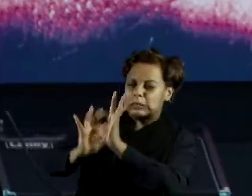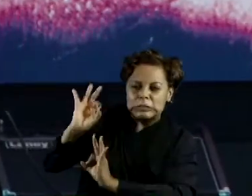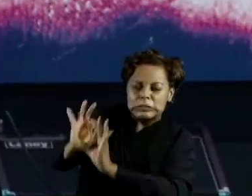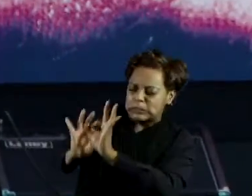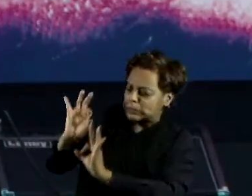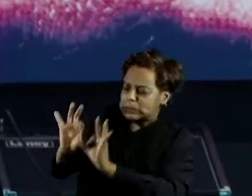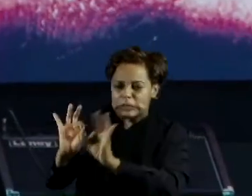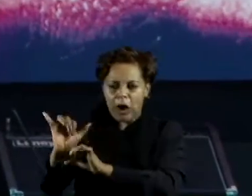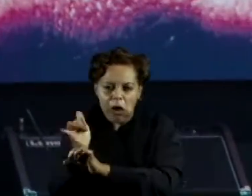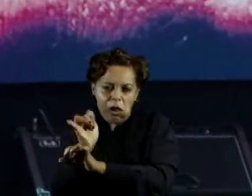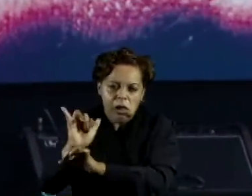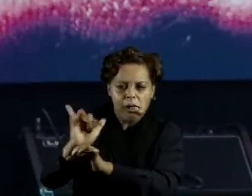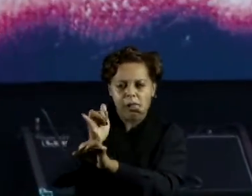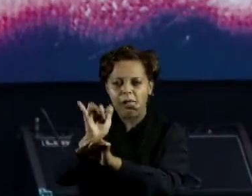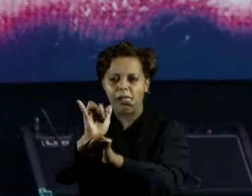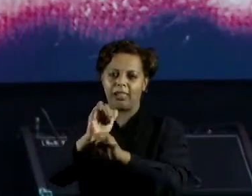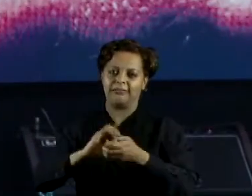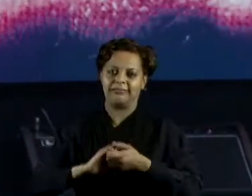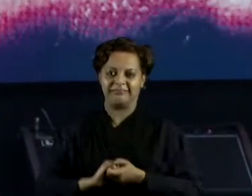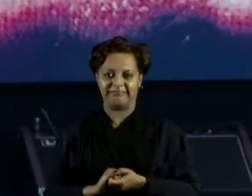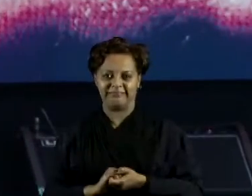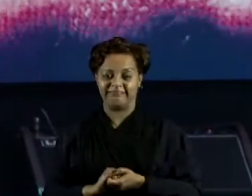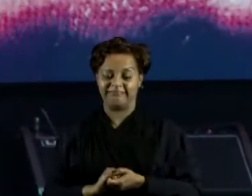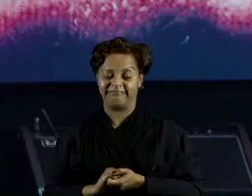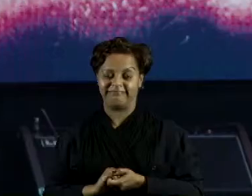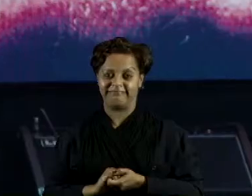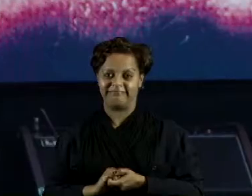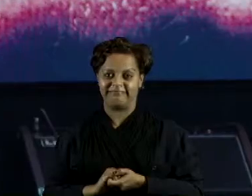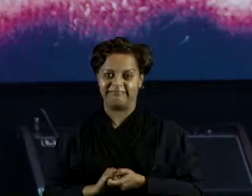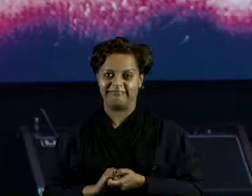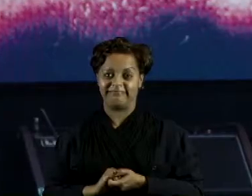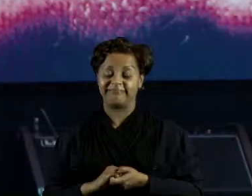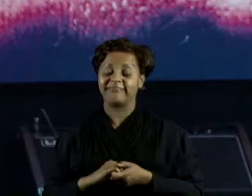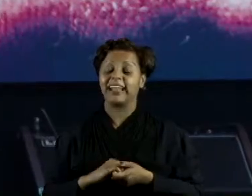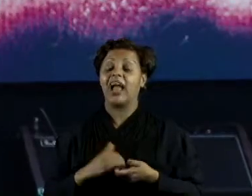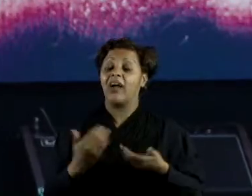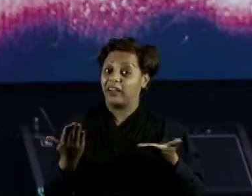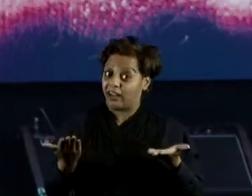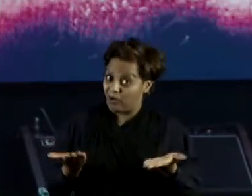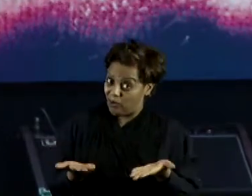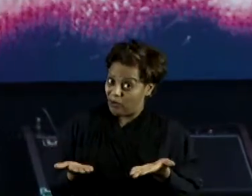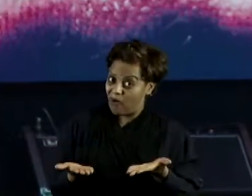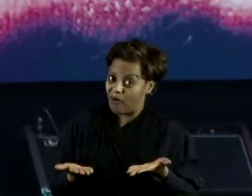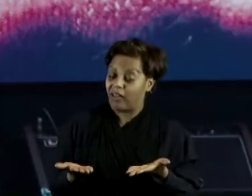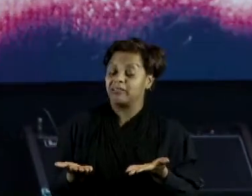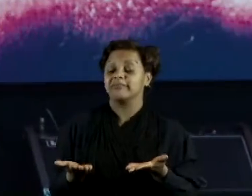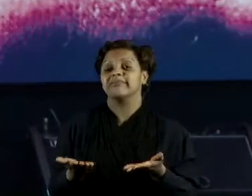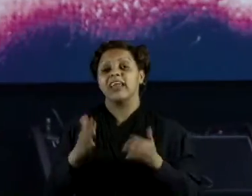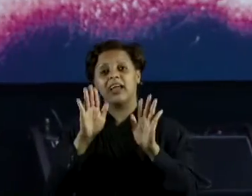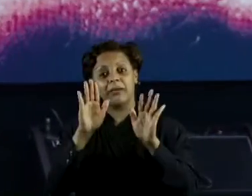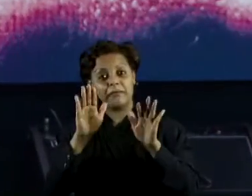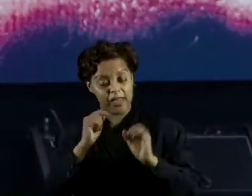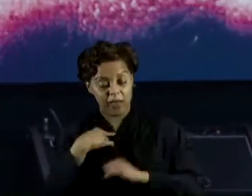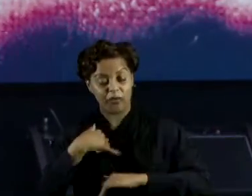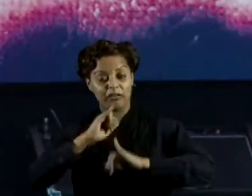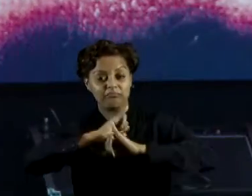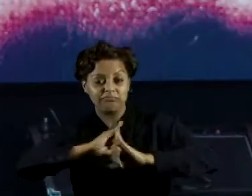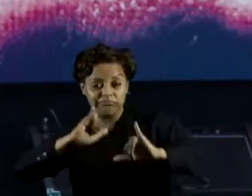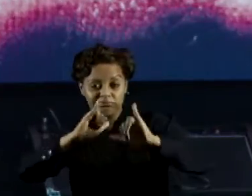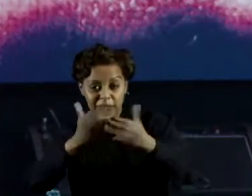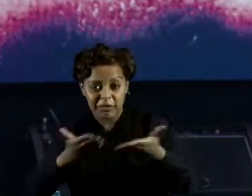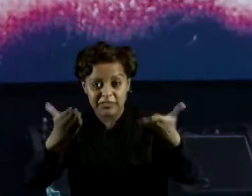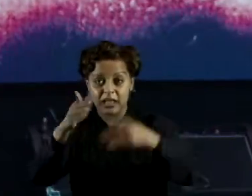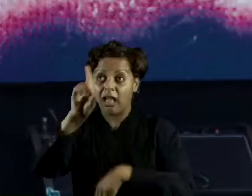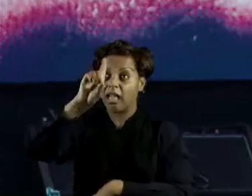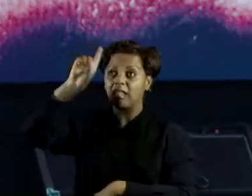Portanto, depois dessa introdução longa, eu quero dizer para você que Deus te